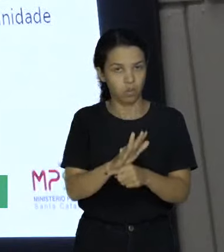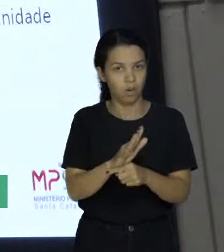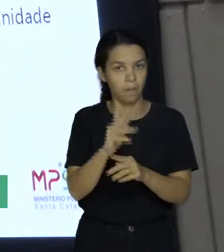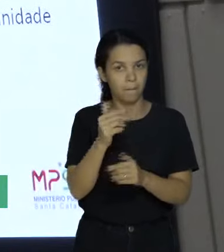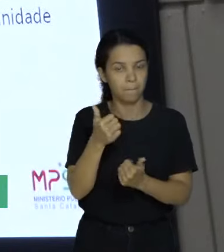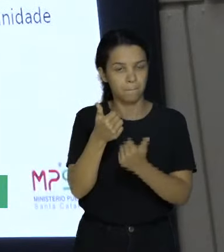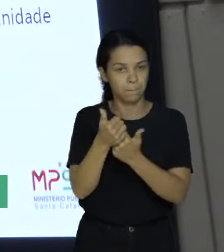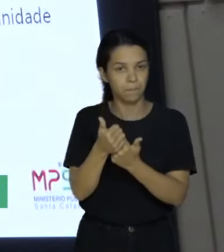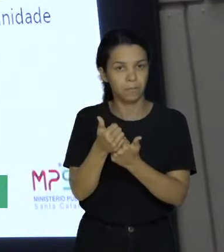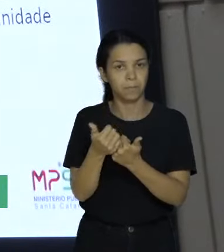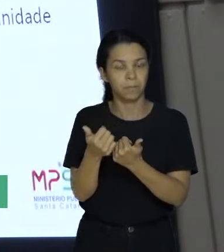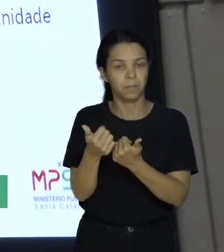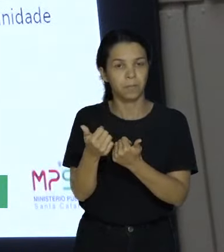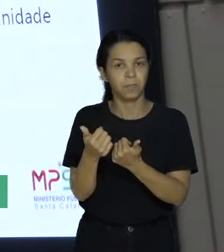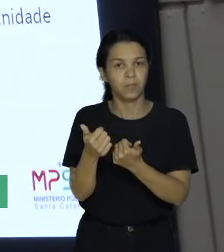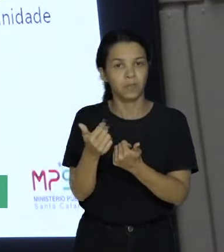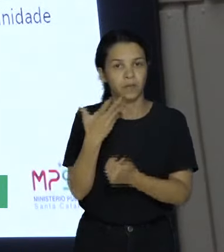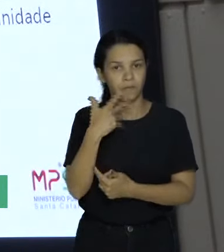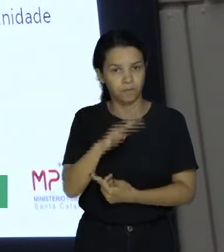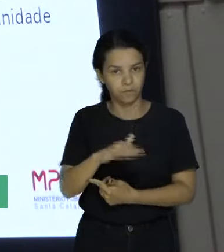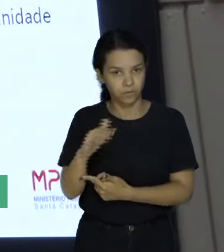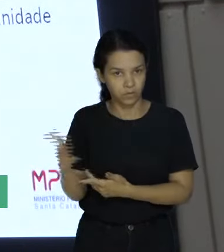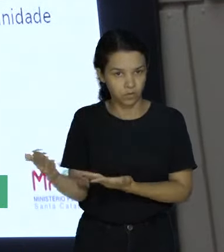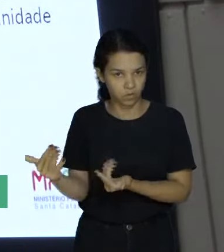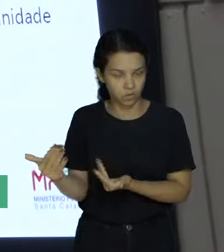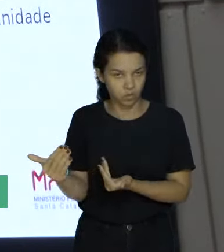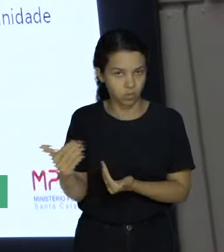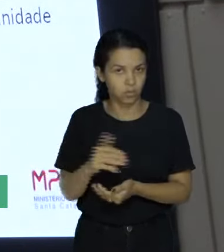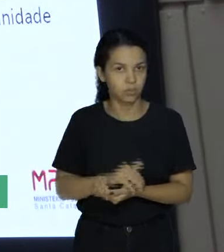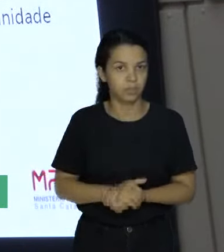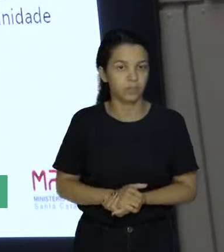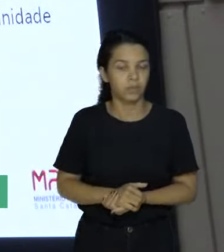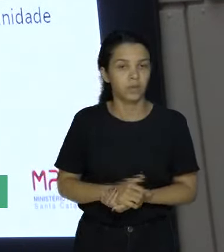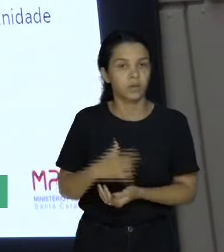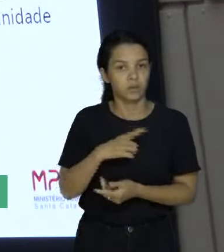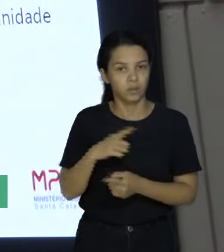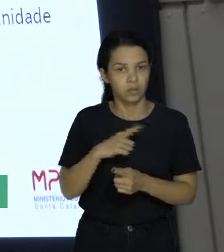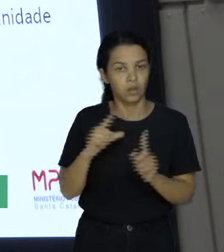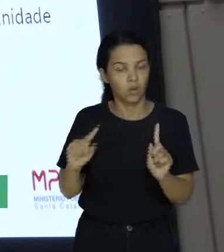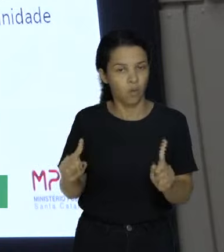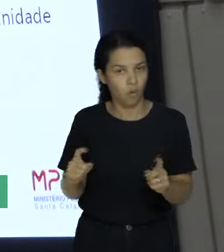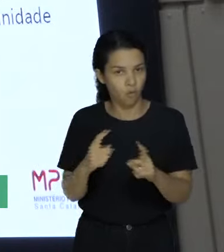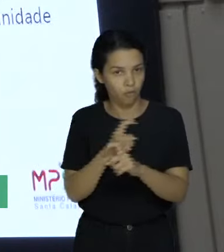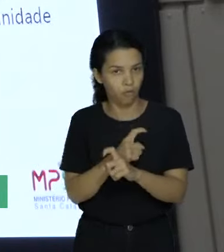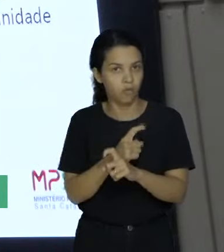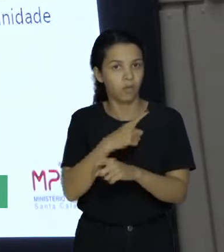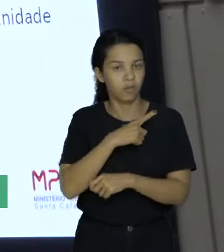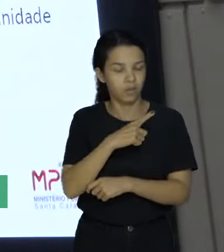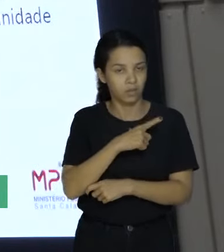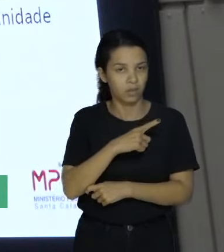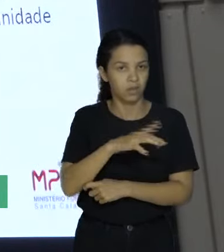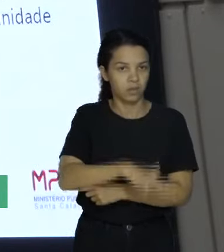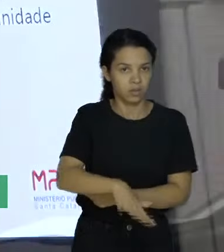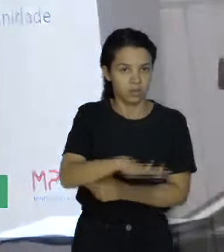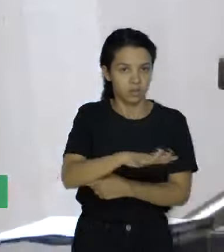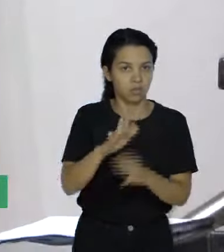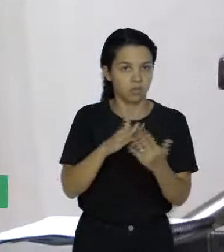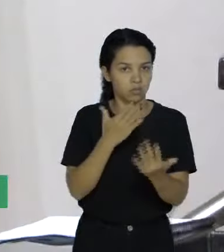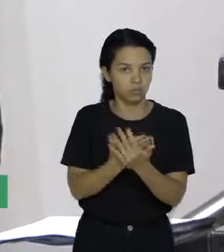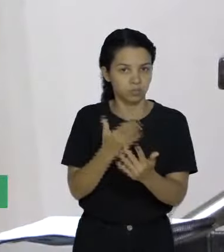escola restaurativa aqueles conflitos Deputado Sérgio Guimarães que ocorre no âmbito da escola e da comunidade